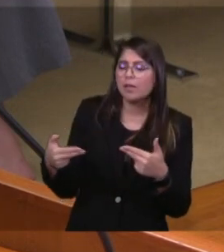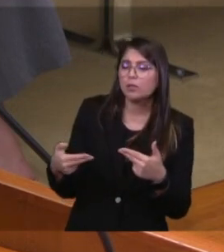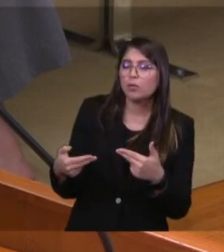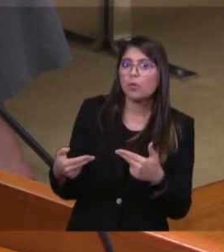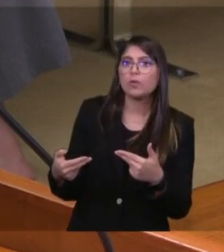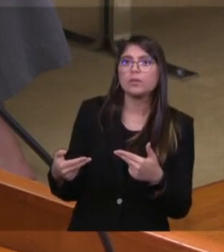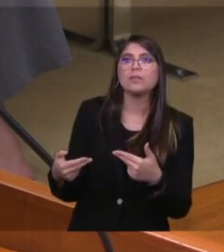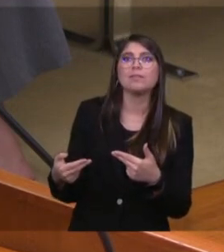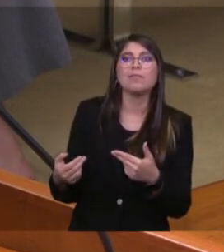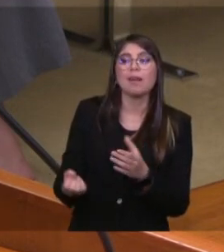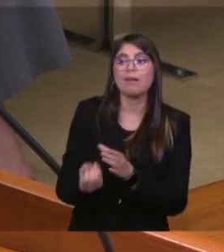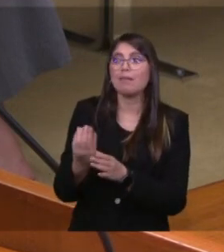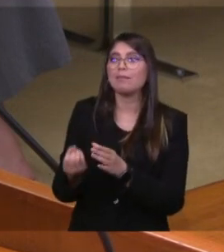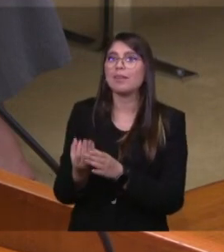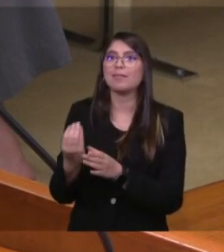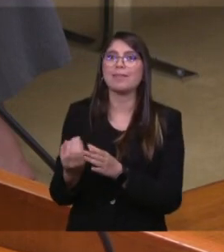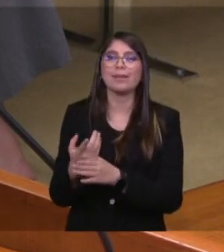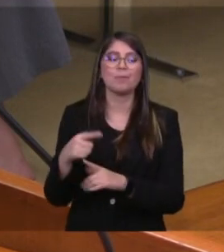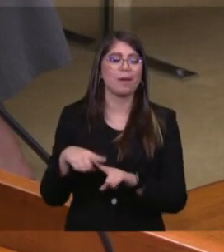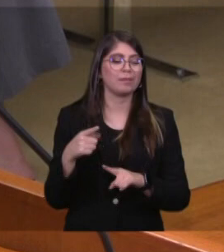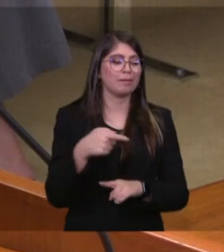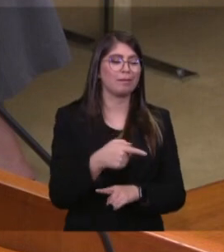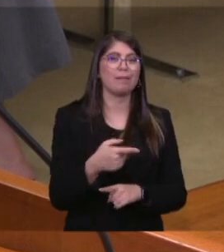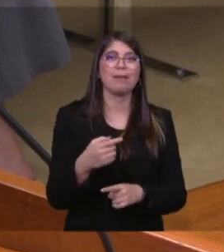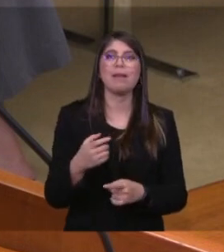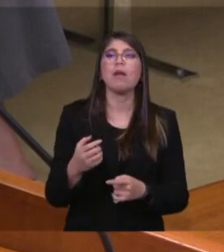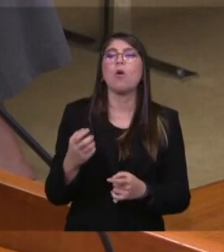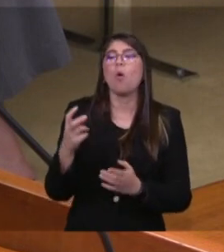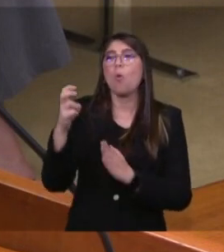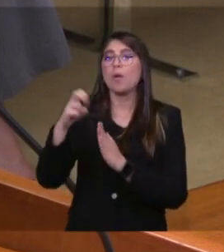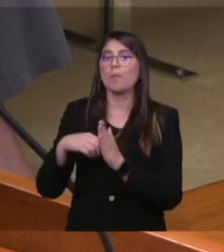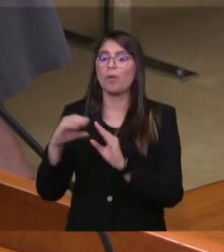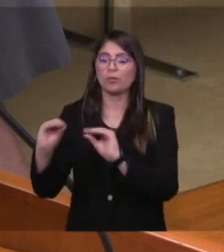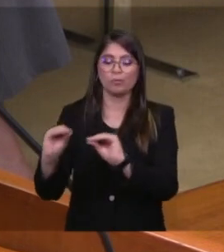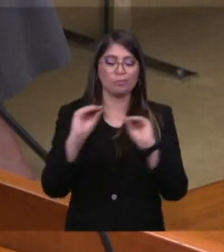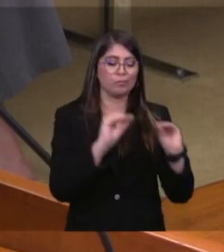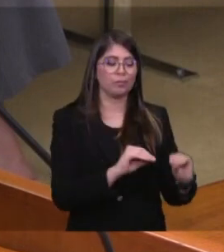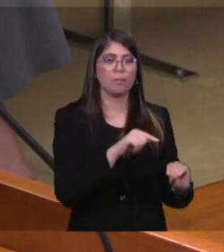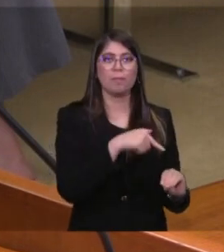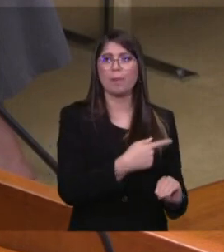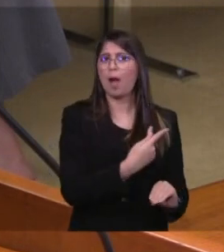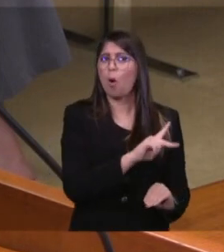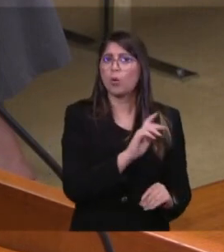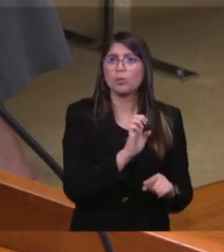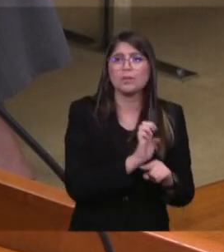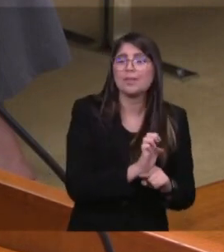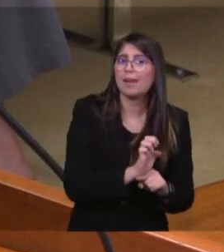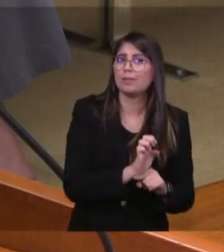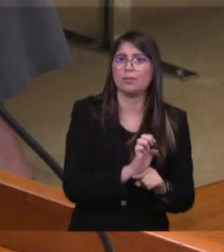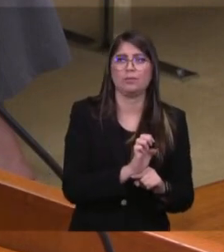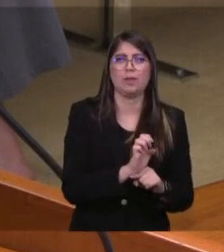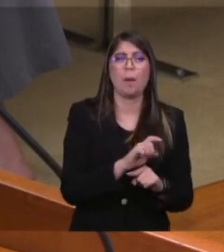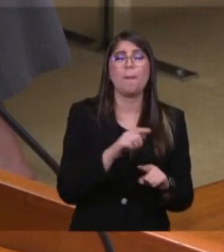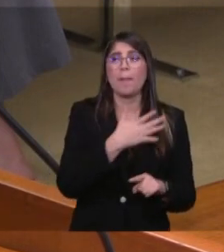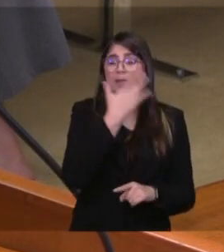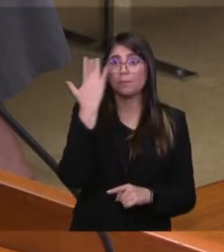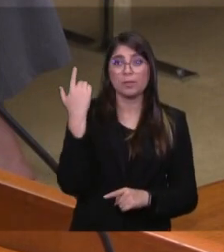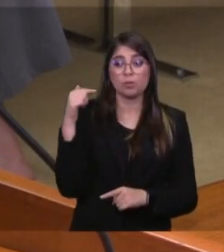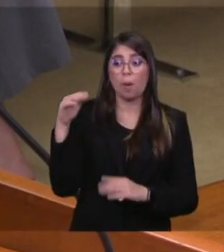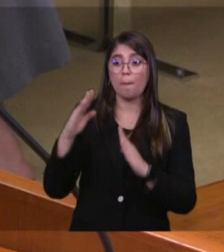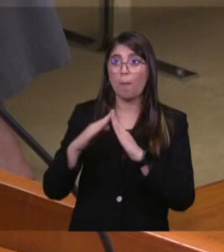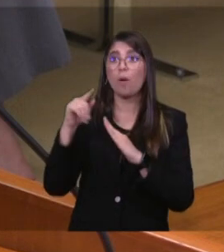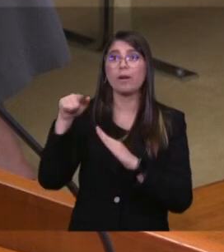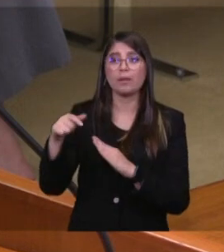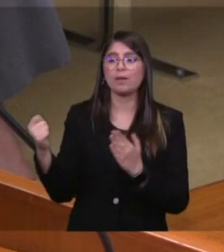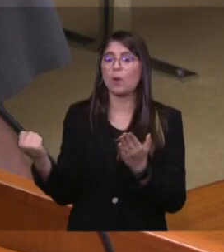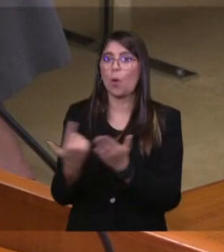consumida pelo estado produtor da mercadoria e não o produtor daquela receita de onde o trabalhador faz o seu consumo, de onde o trabalhador tira o